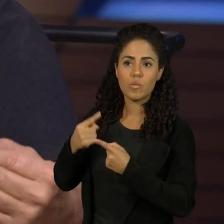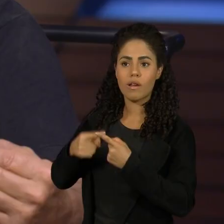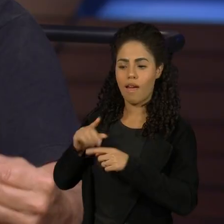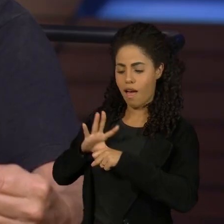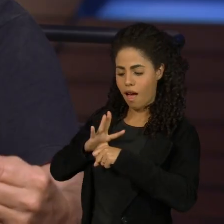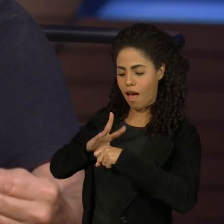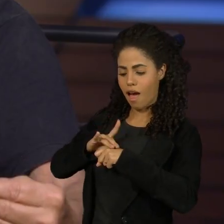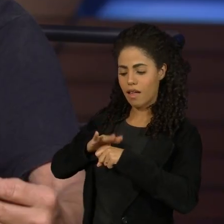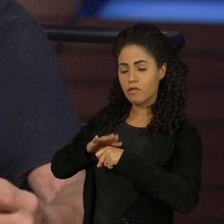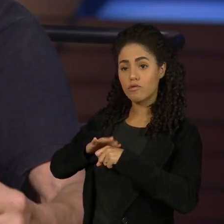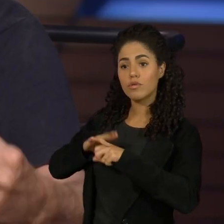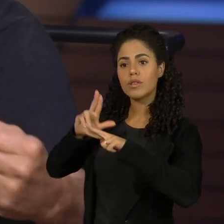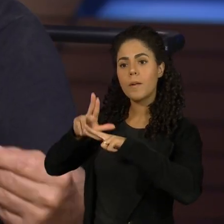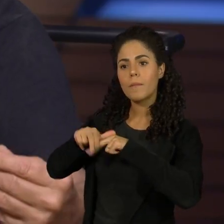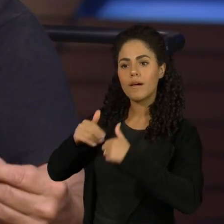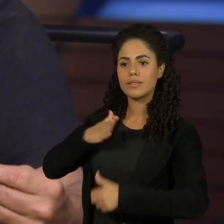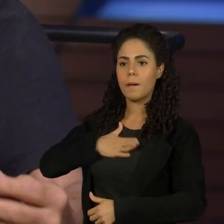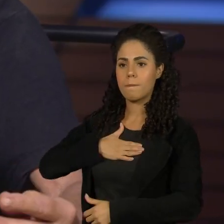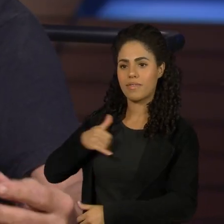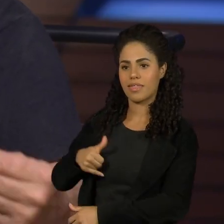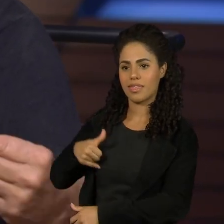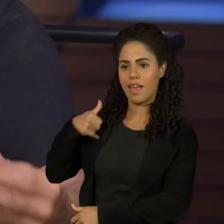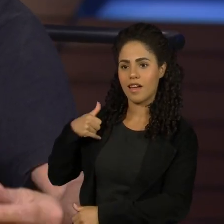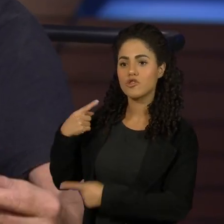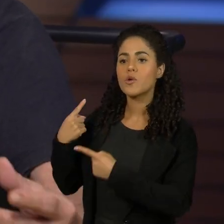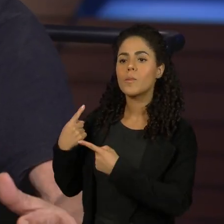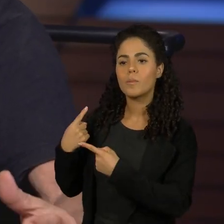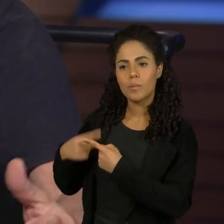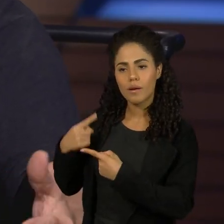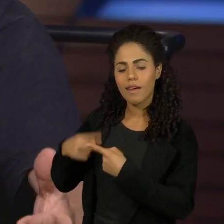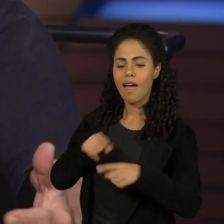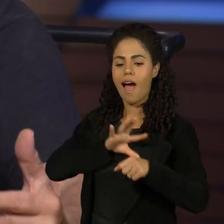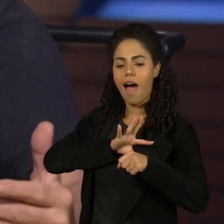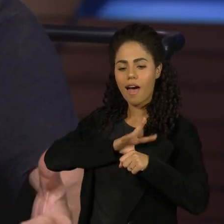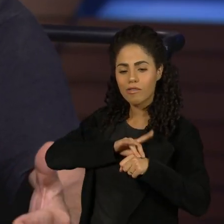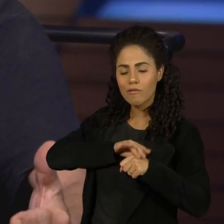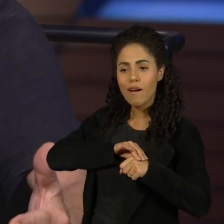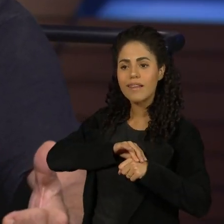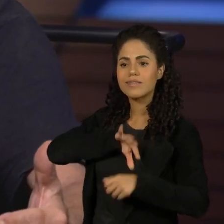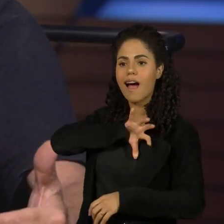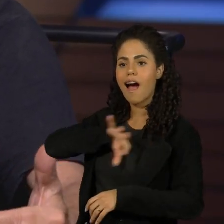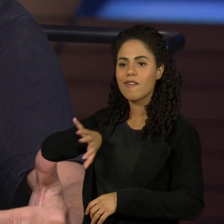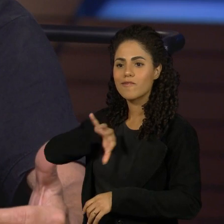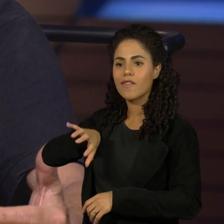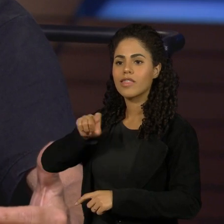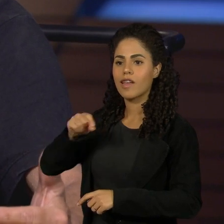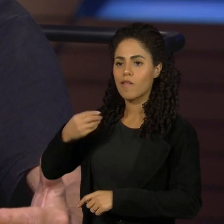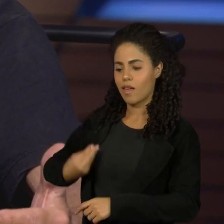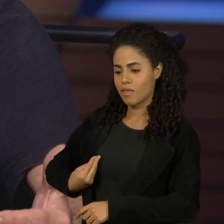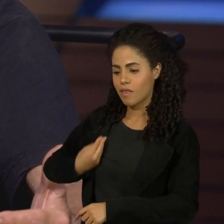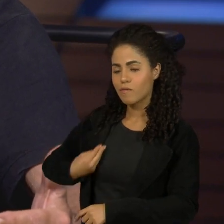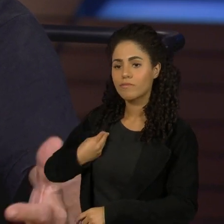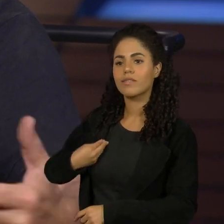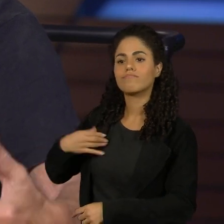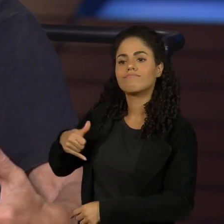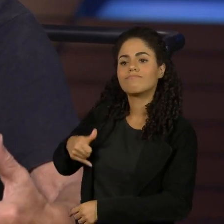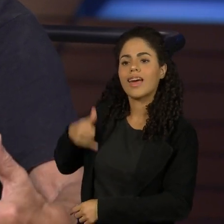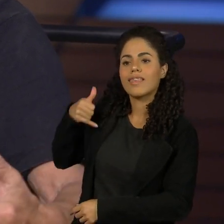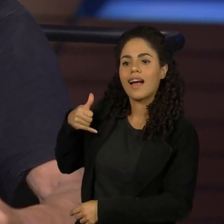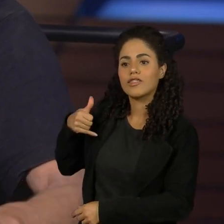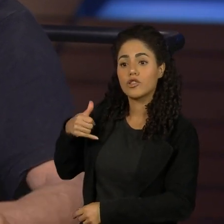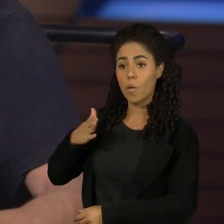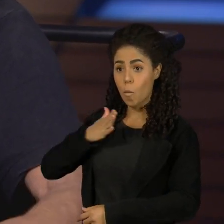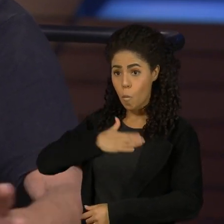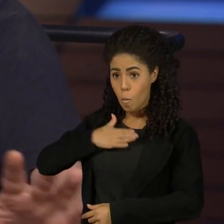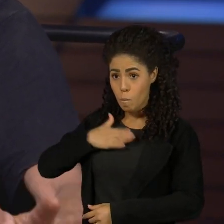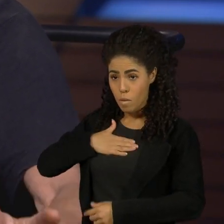doenças relacionadas à idade, porque o envelhecimento precoce também é uma realidade entre pessoas vivendo com HIV, né? Então, o meu